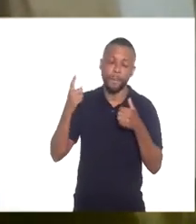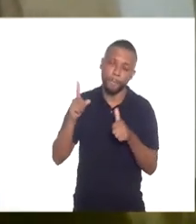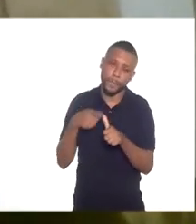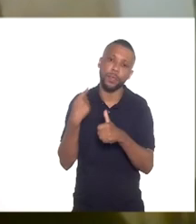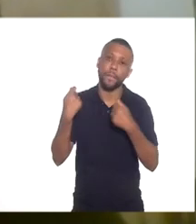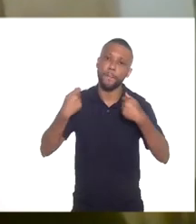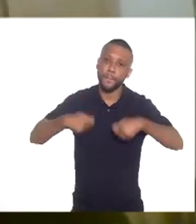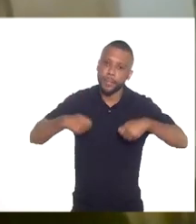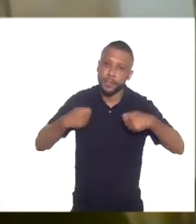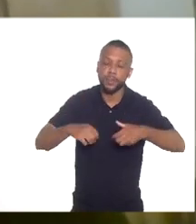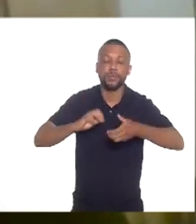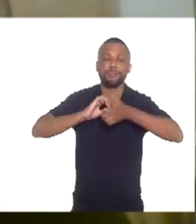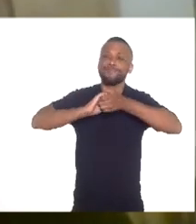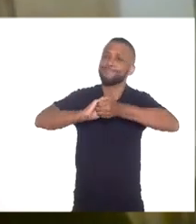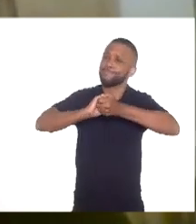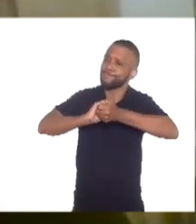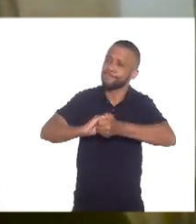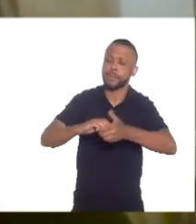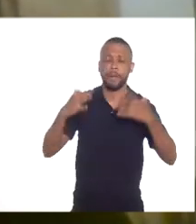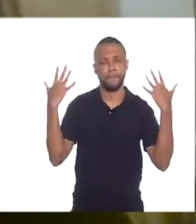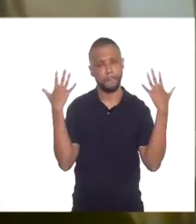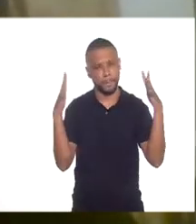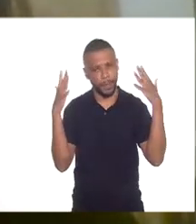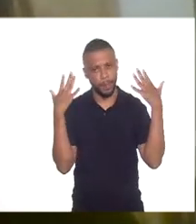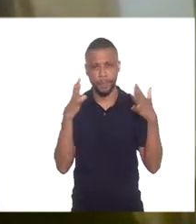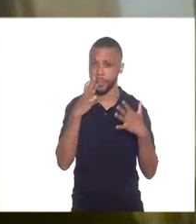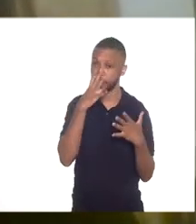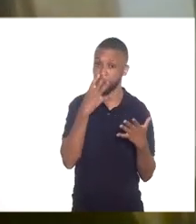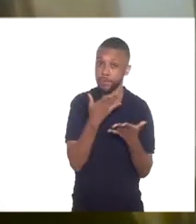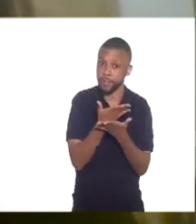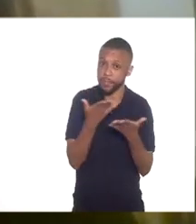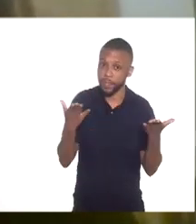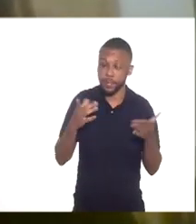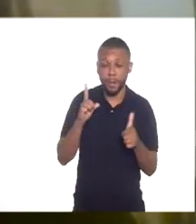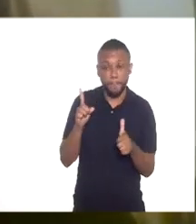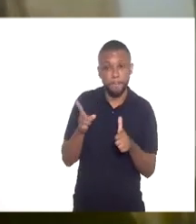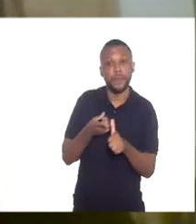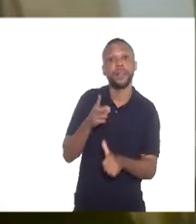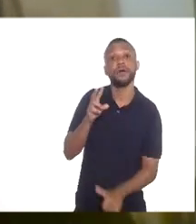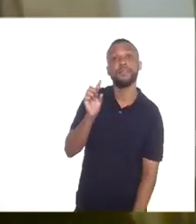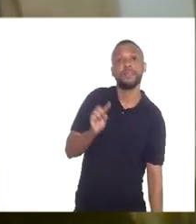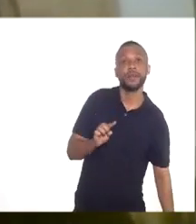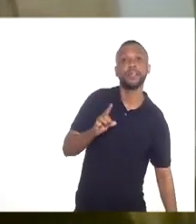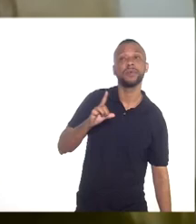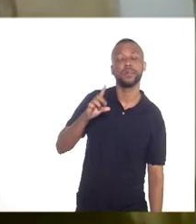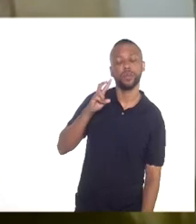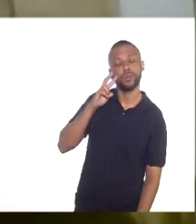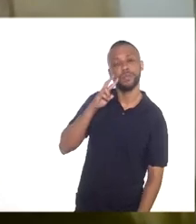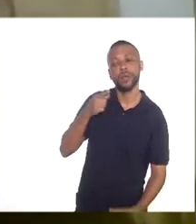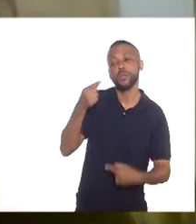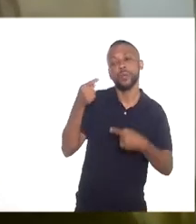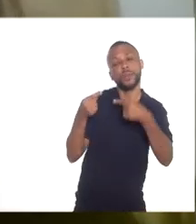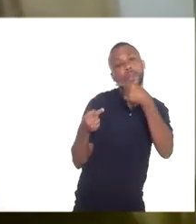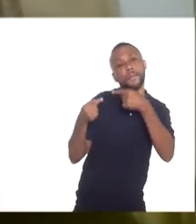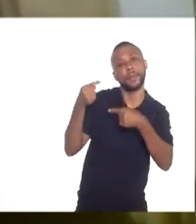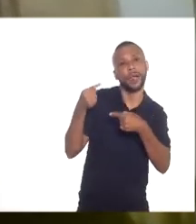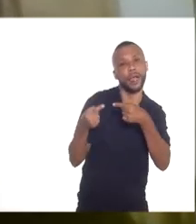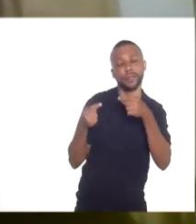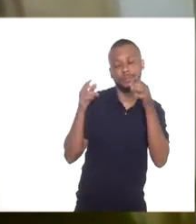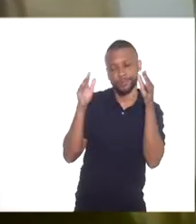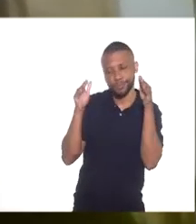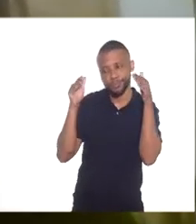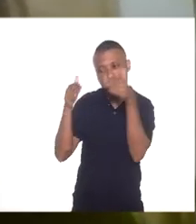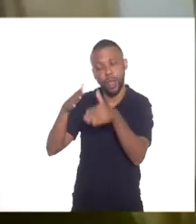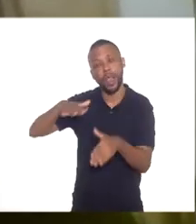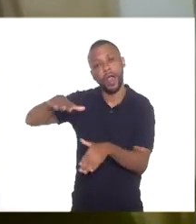todos vocês, porque é a primeira vez que eu estou vendo um debate dessa ordem em termos em torno da indústria